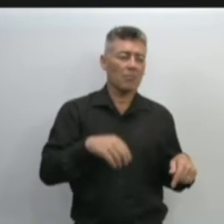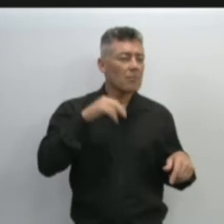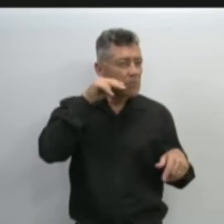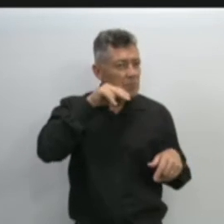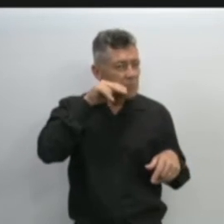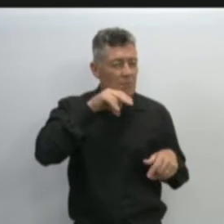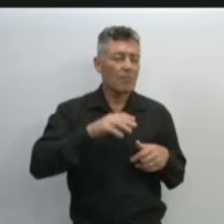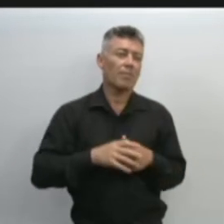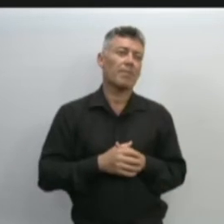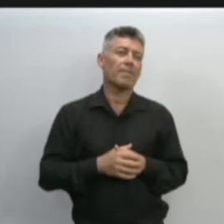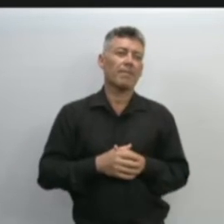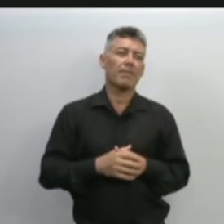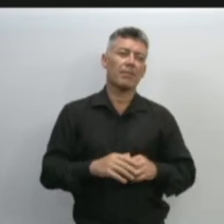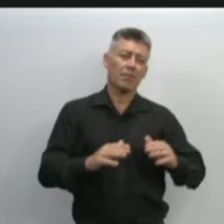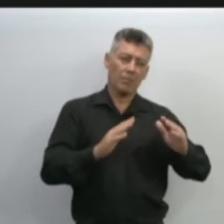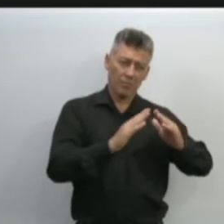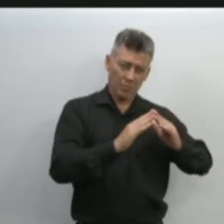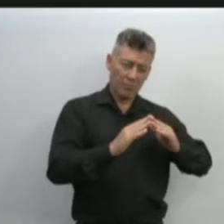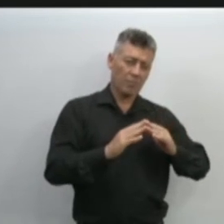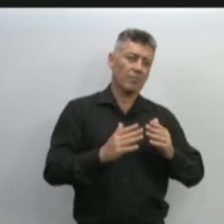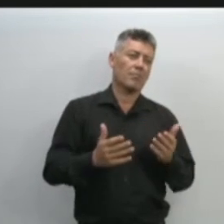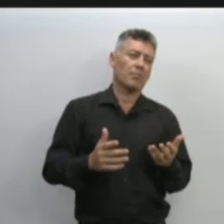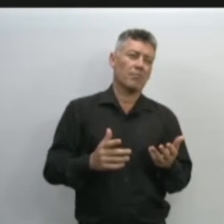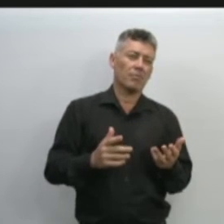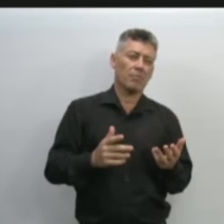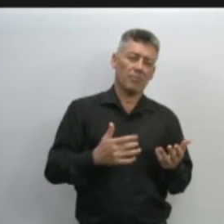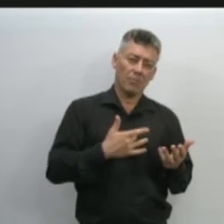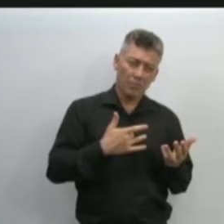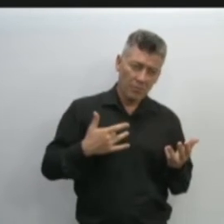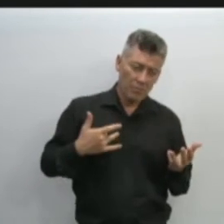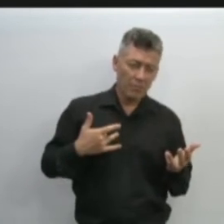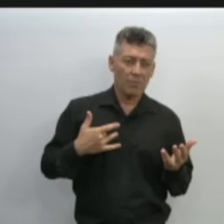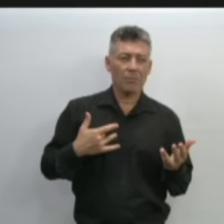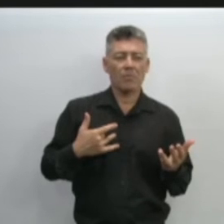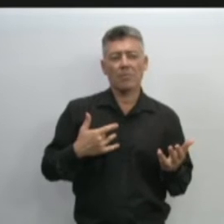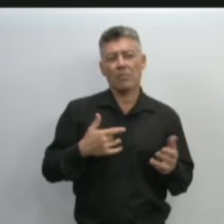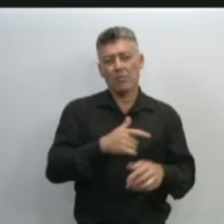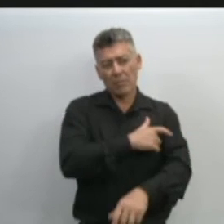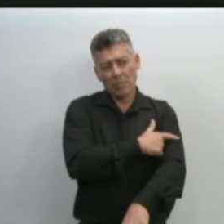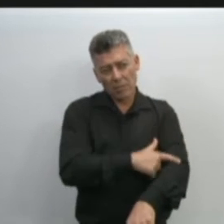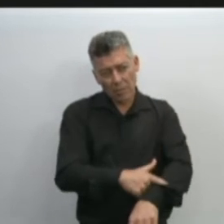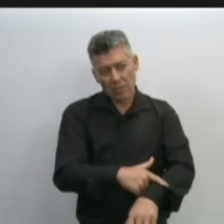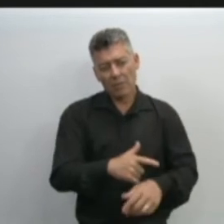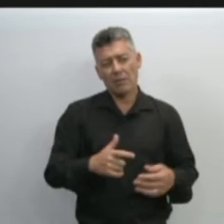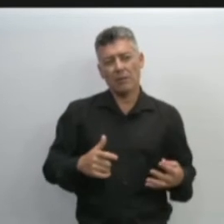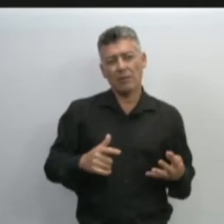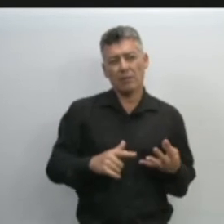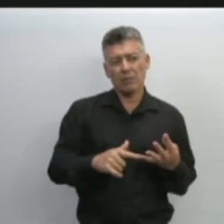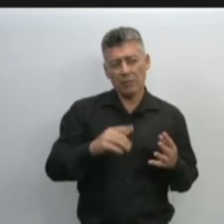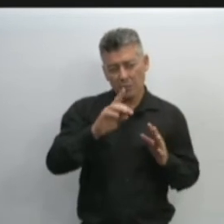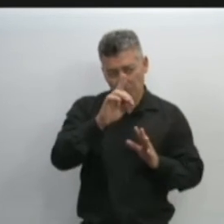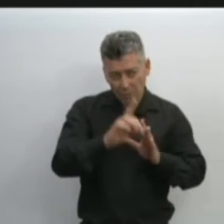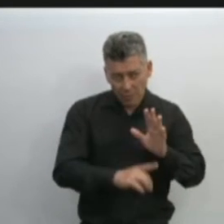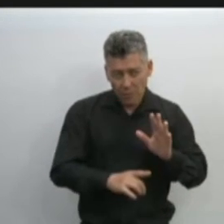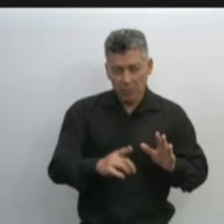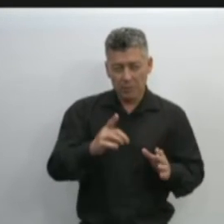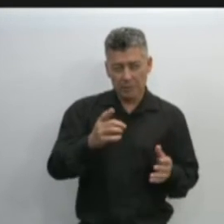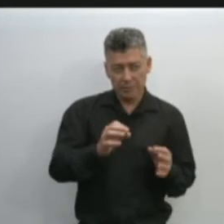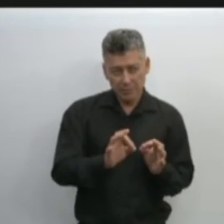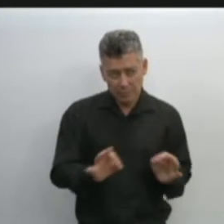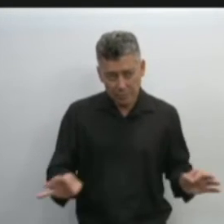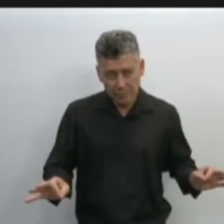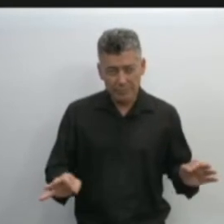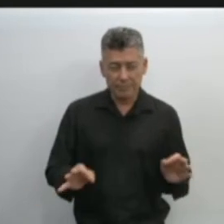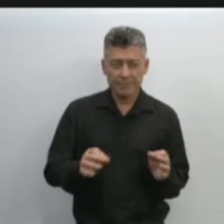tratando da questão da moradia, tratando da questão de saúde, tratando de educação, tratando dos direitos básicos e das